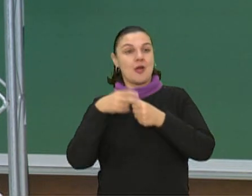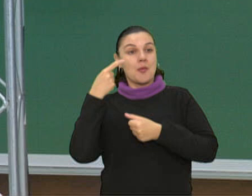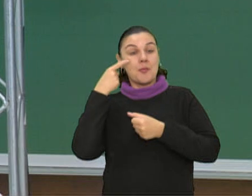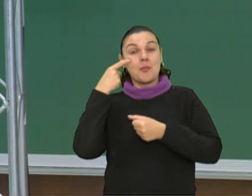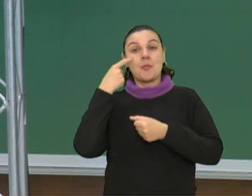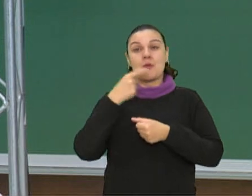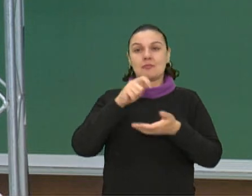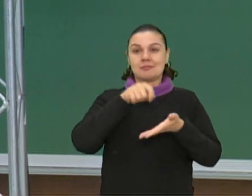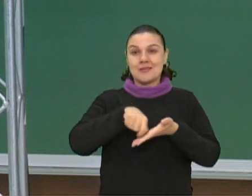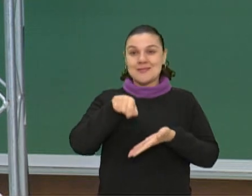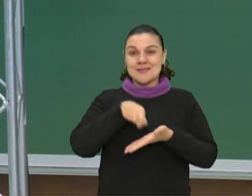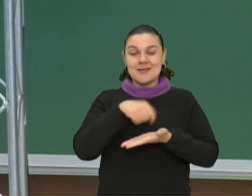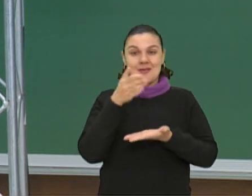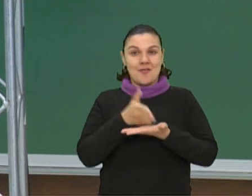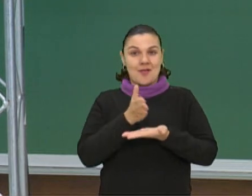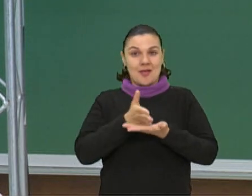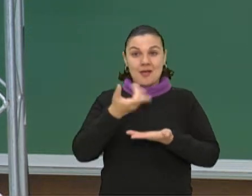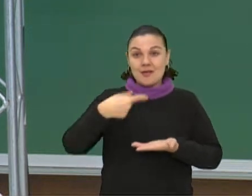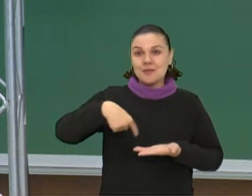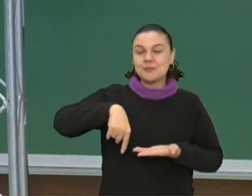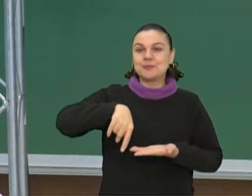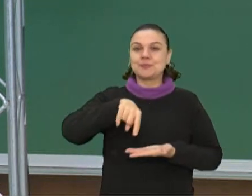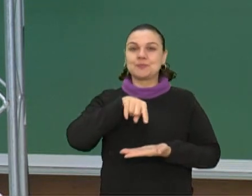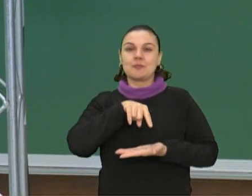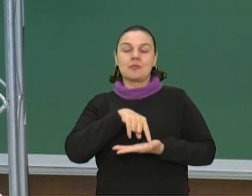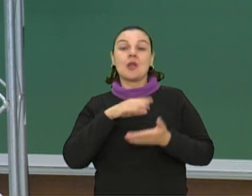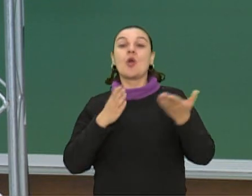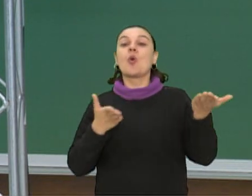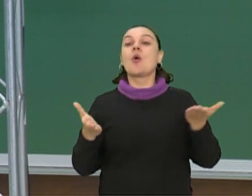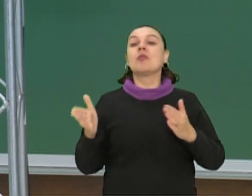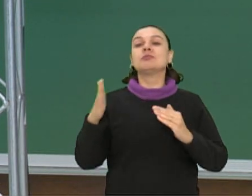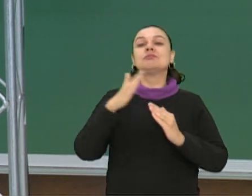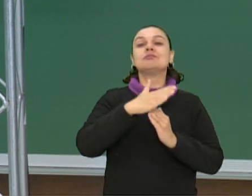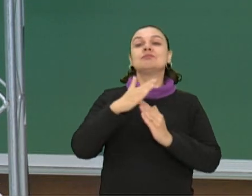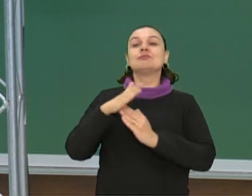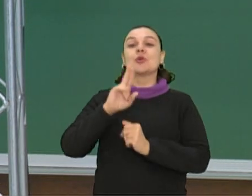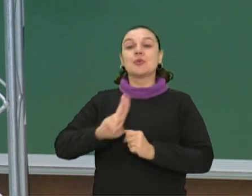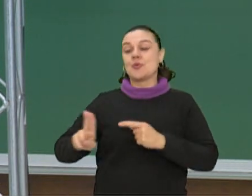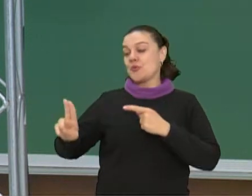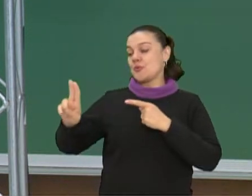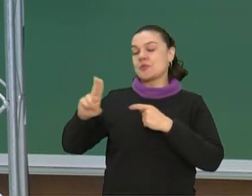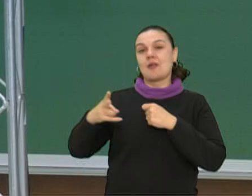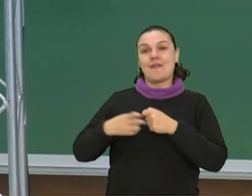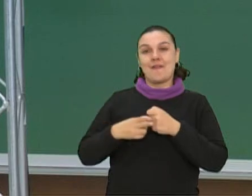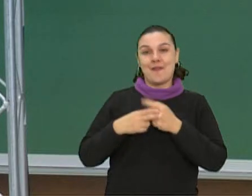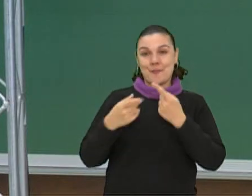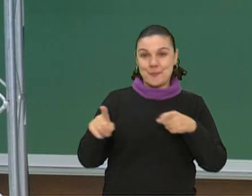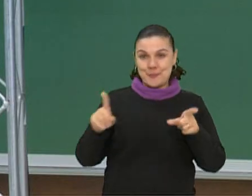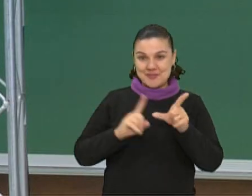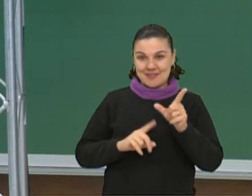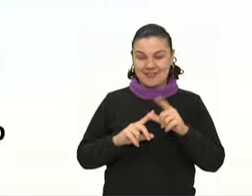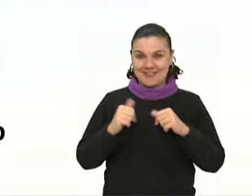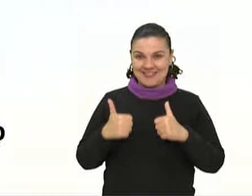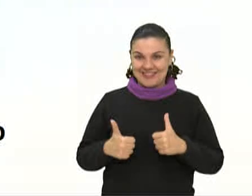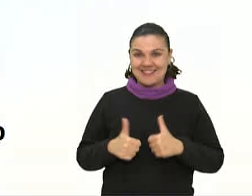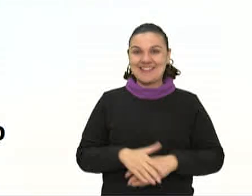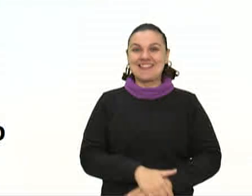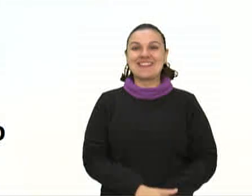descubram, escrevam em seus cadernos, registrem que tempos foram esses usados na letra desta música.